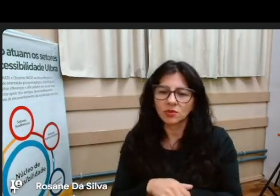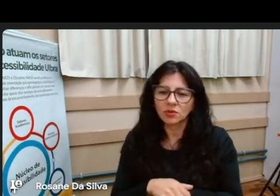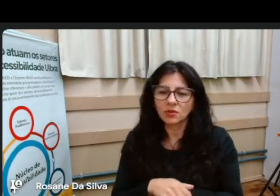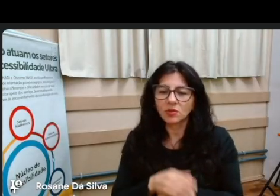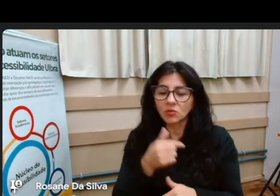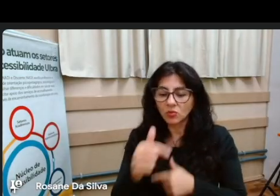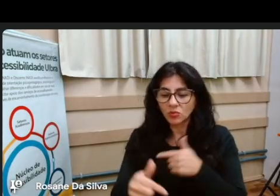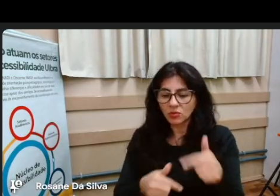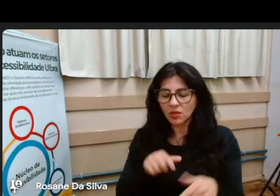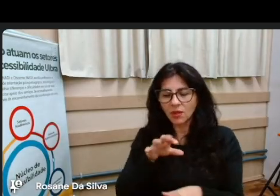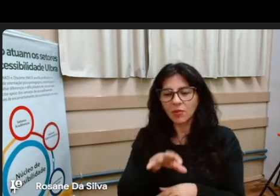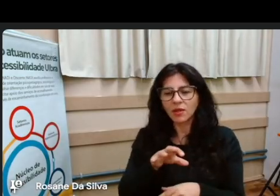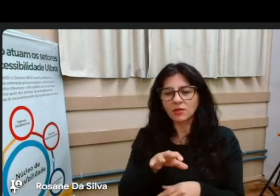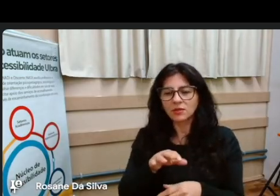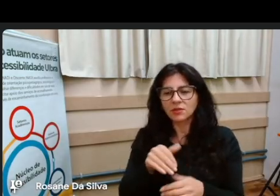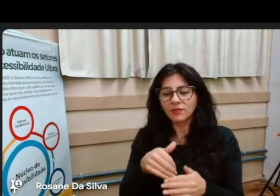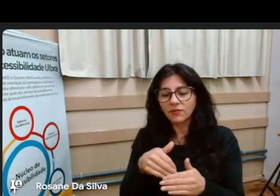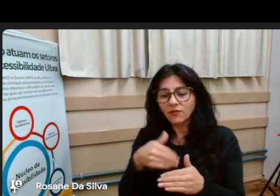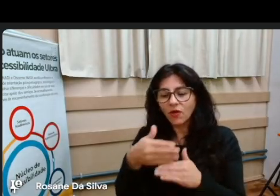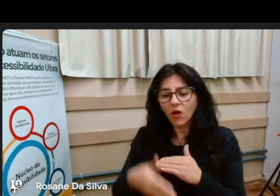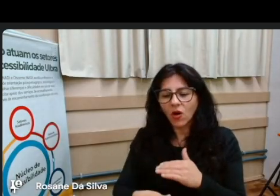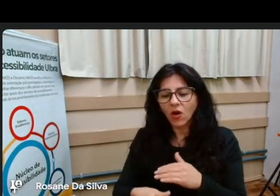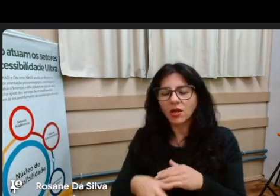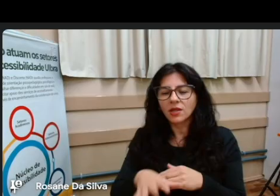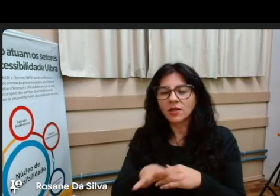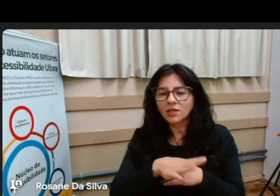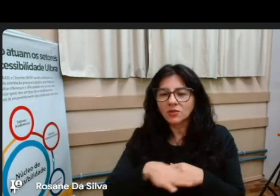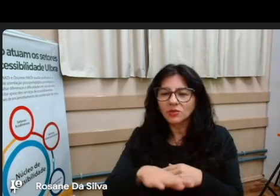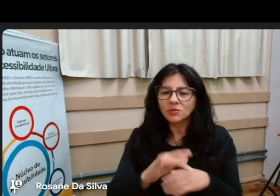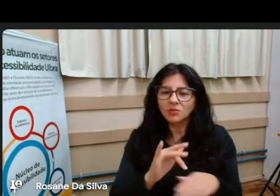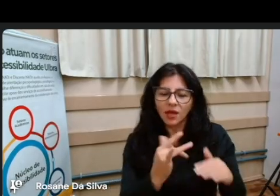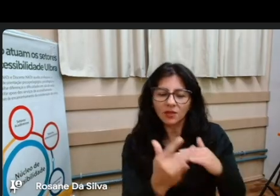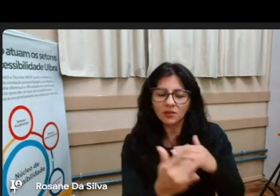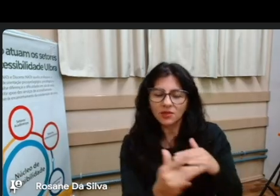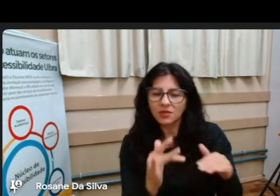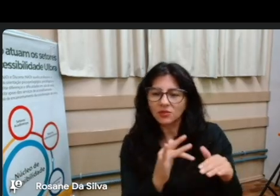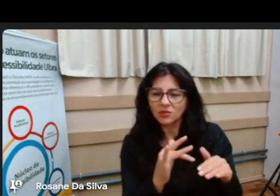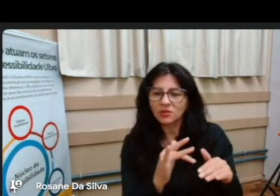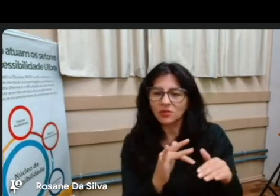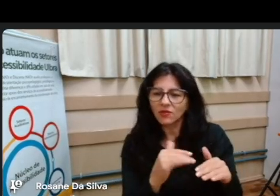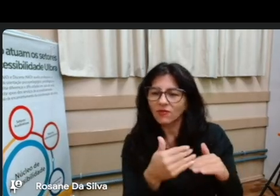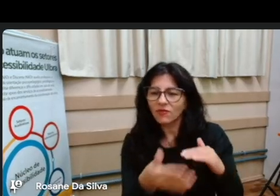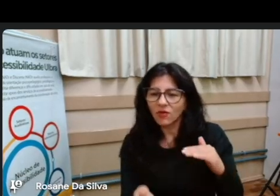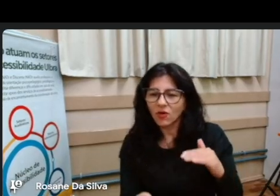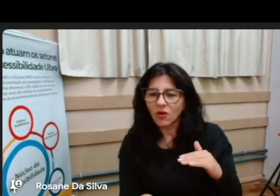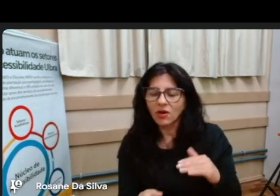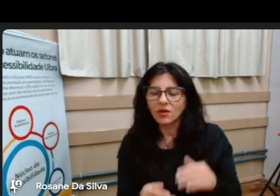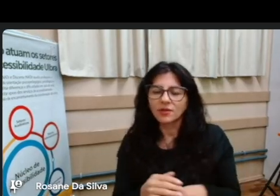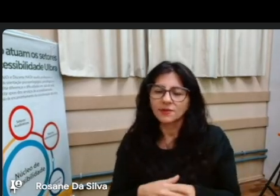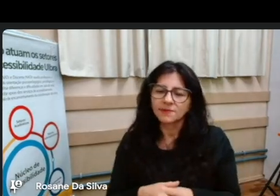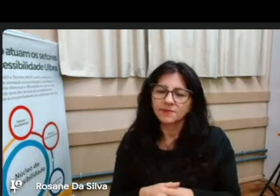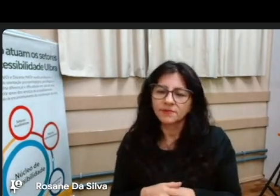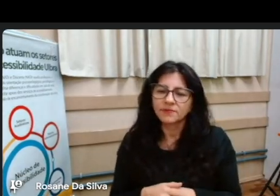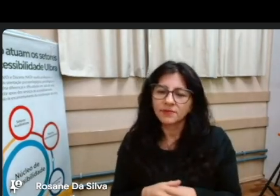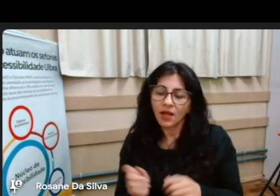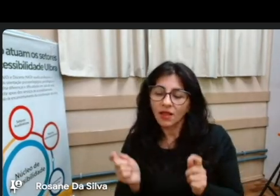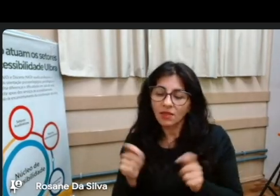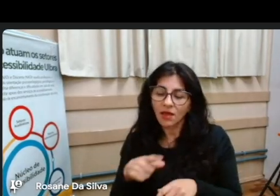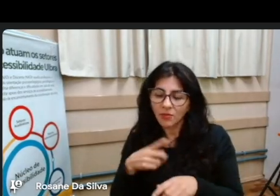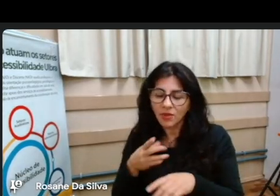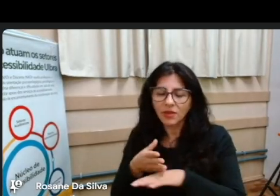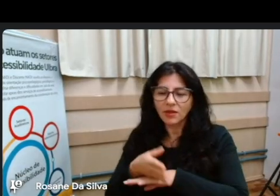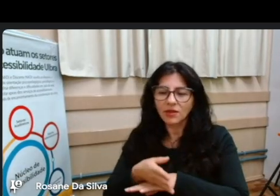ajuda né Talvez um trabalho como esse fora né do Espaço das redes sociais fosse